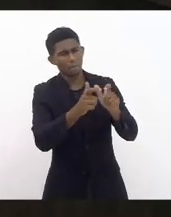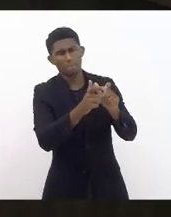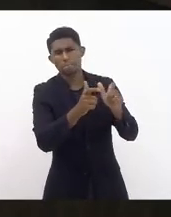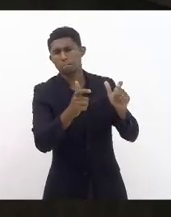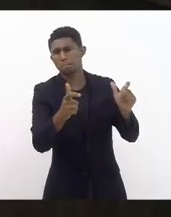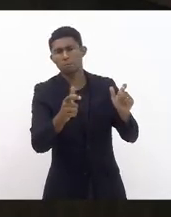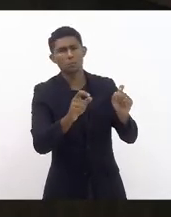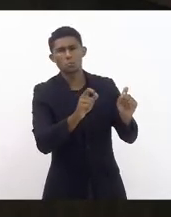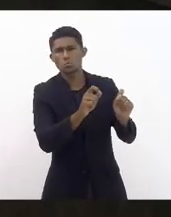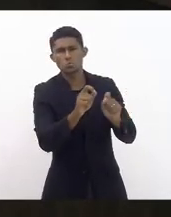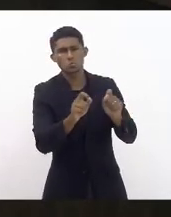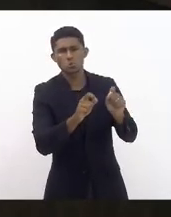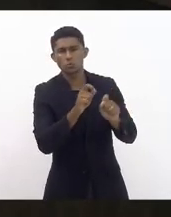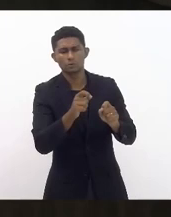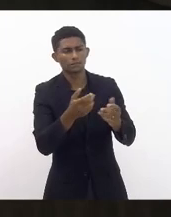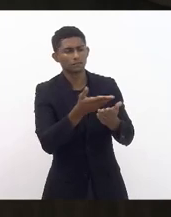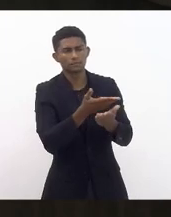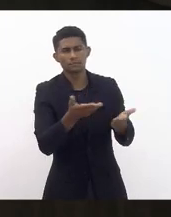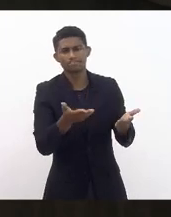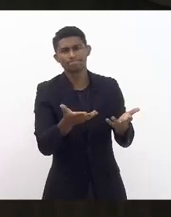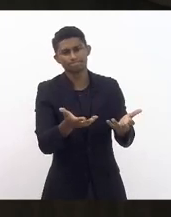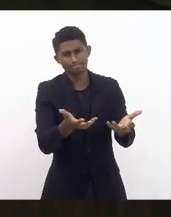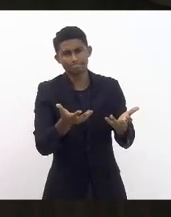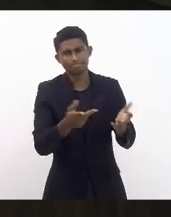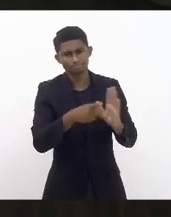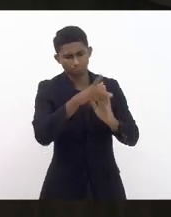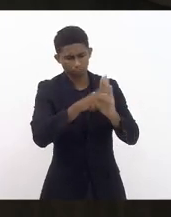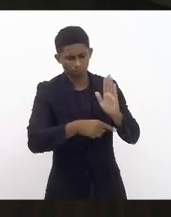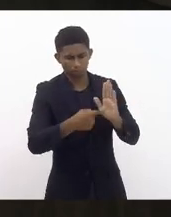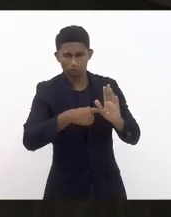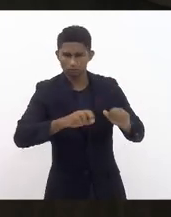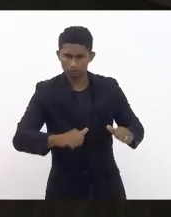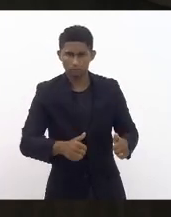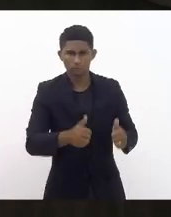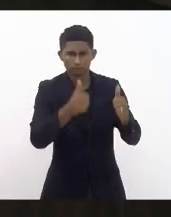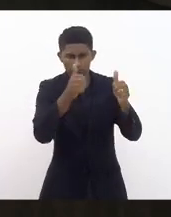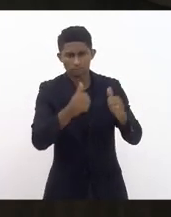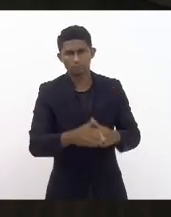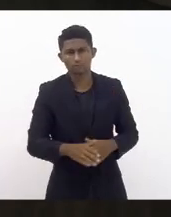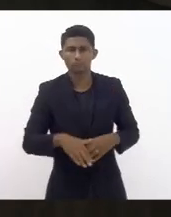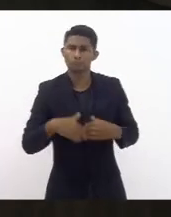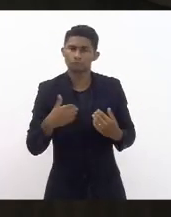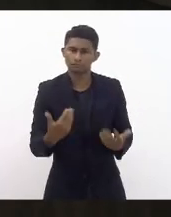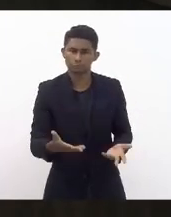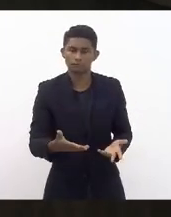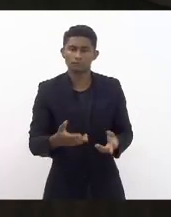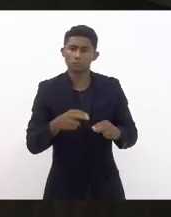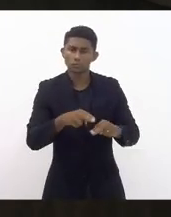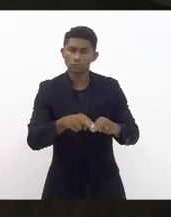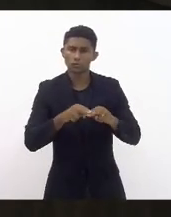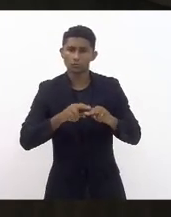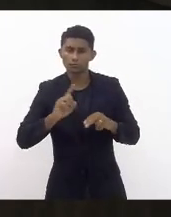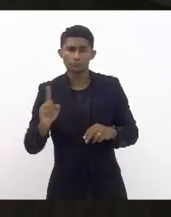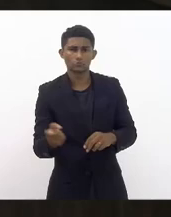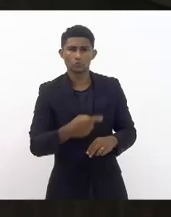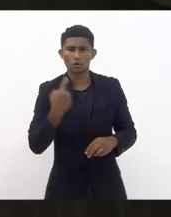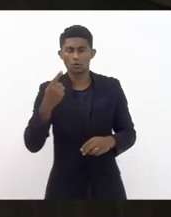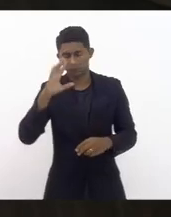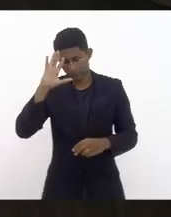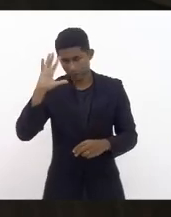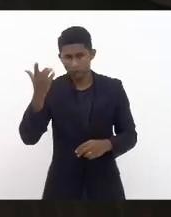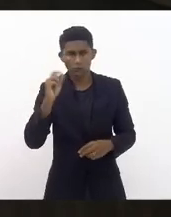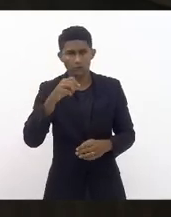visavam melhorar a qualidade do projeto. Por isso, resolvemos dar esse voto